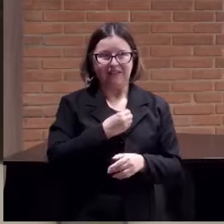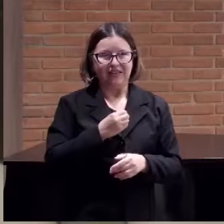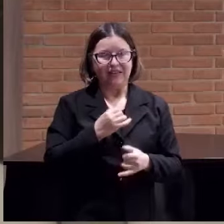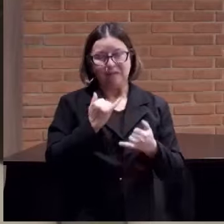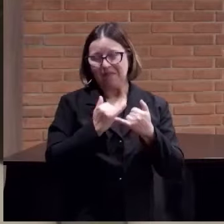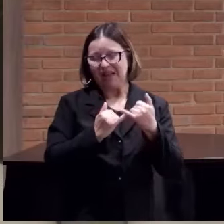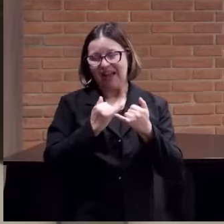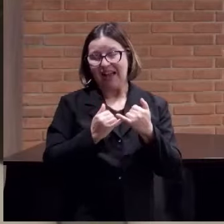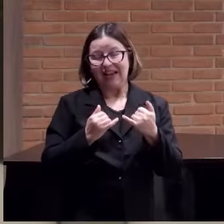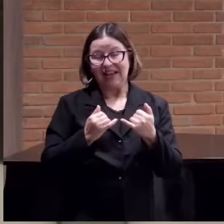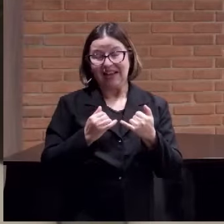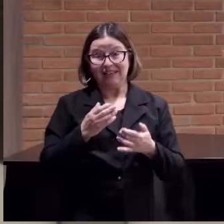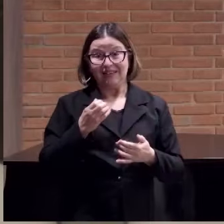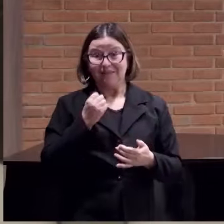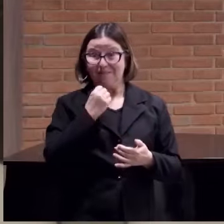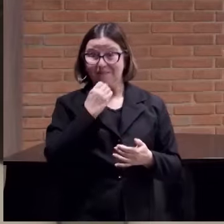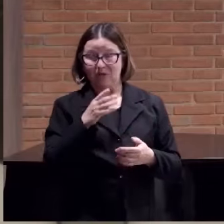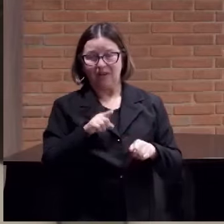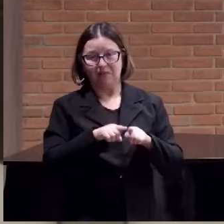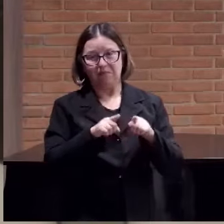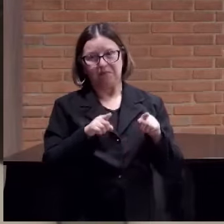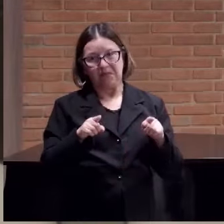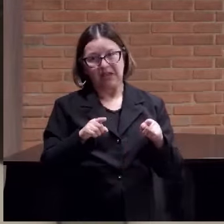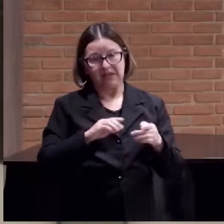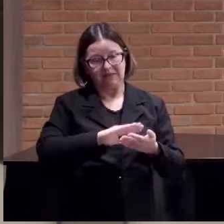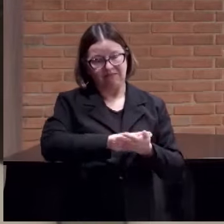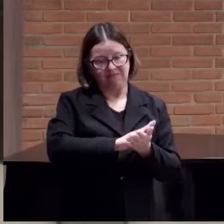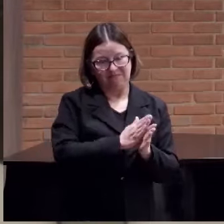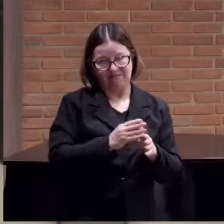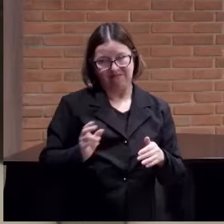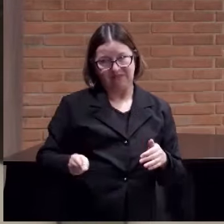ter uma derrota eterna?